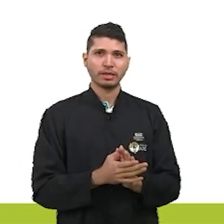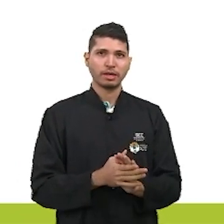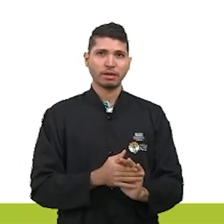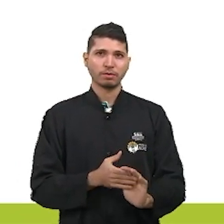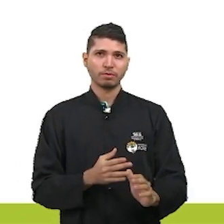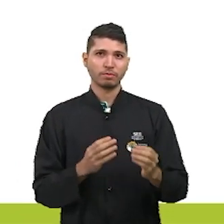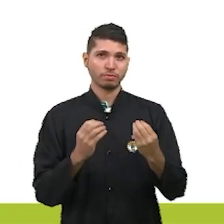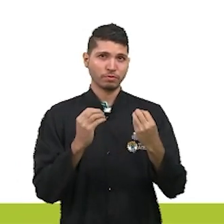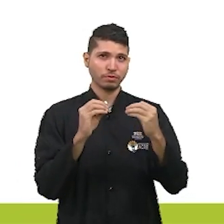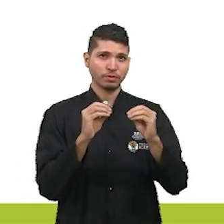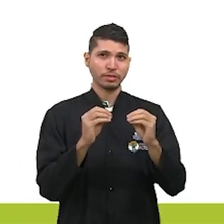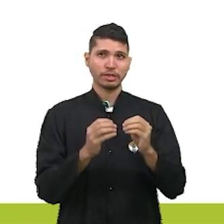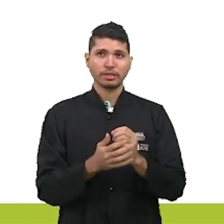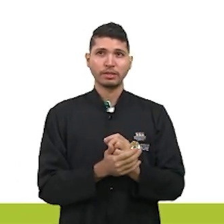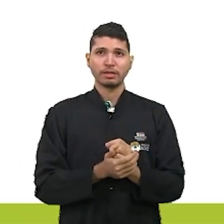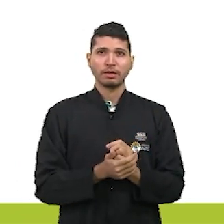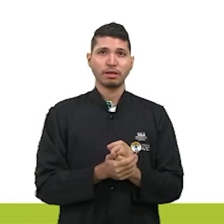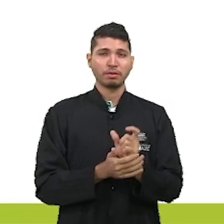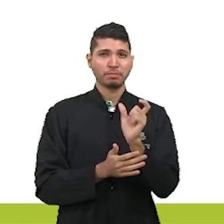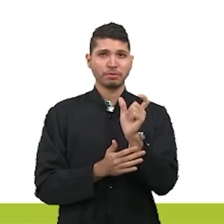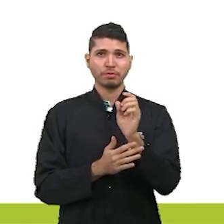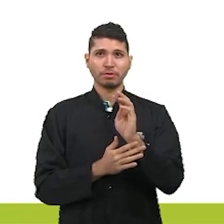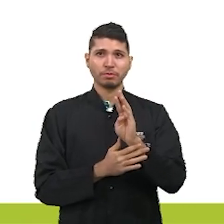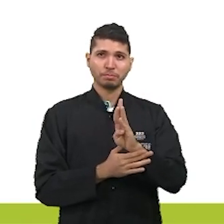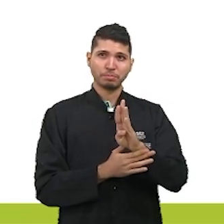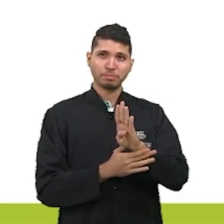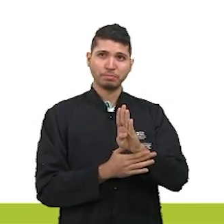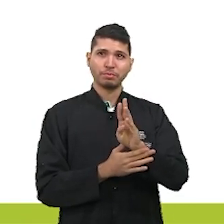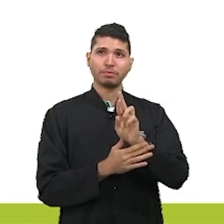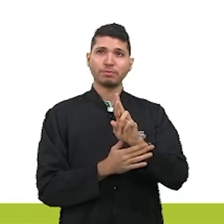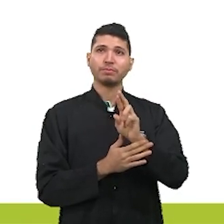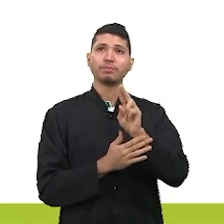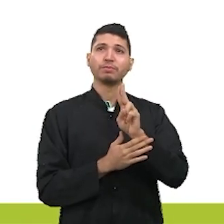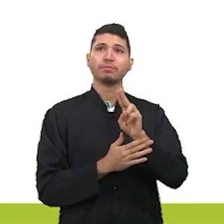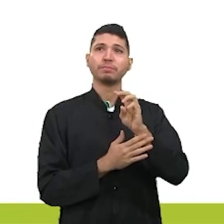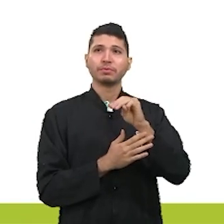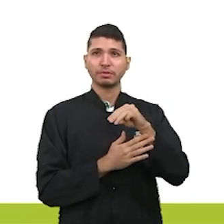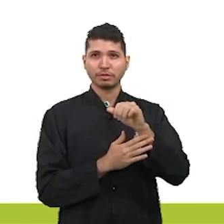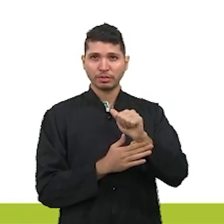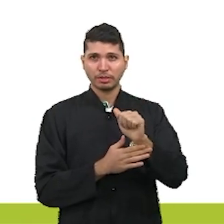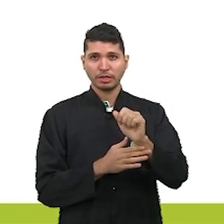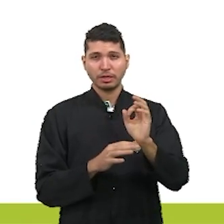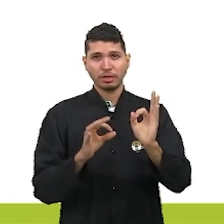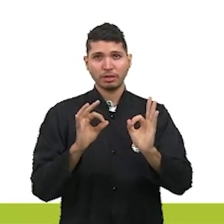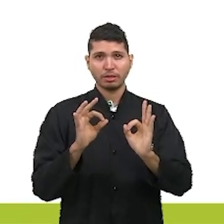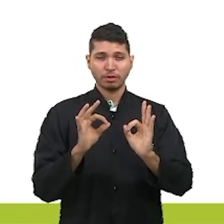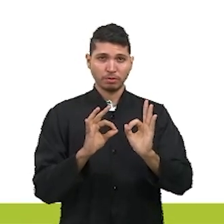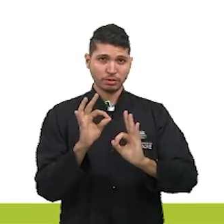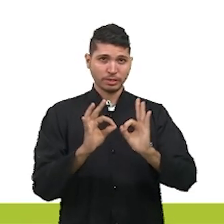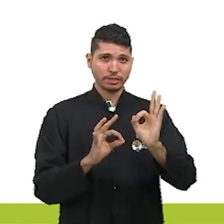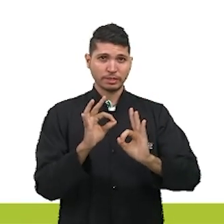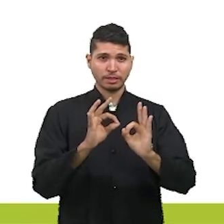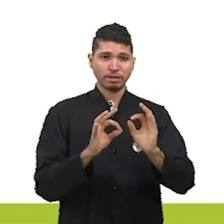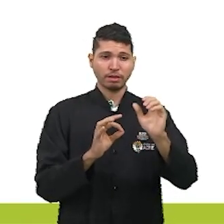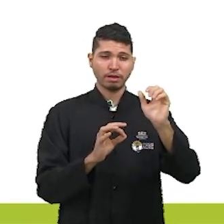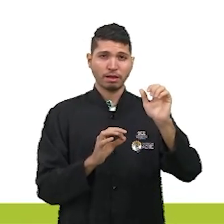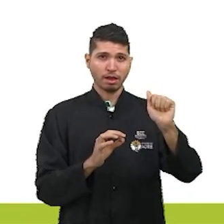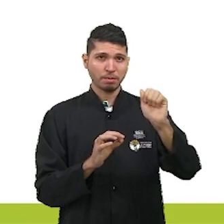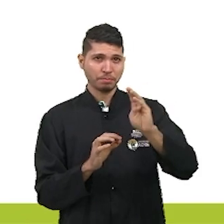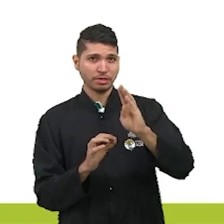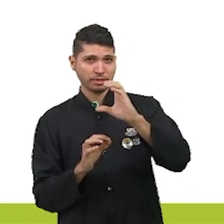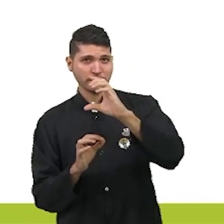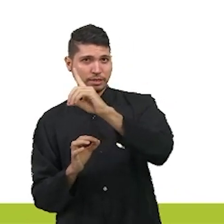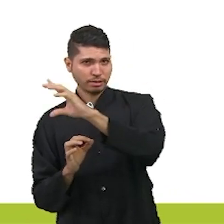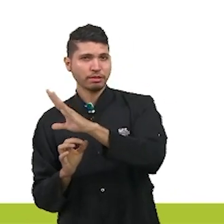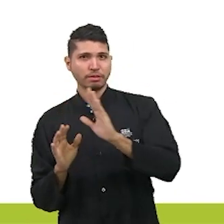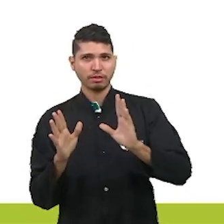A, B, depois do B vem o M, o R e